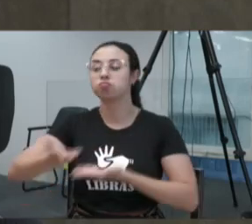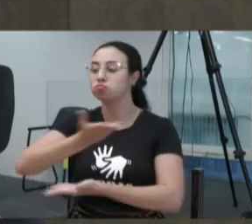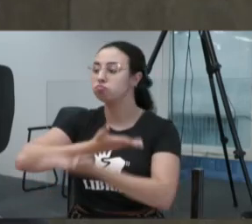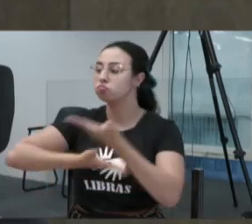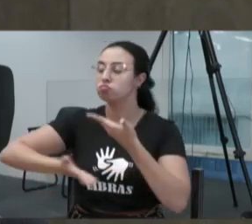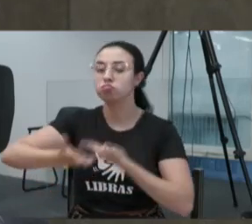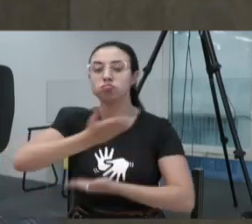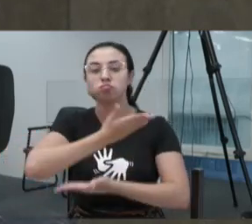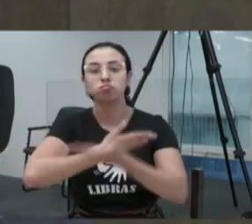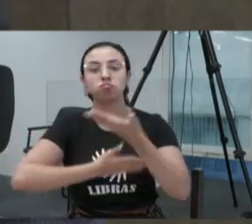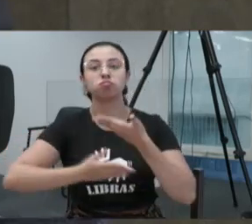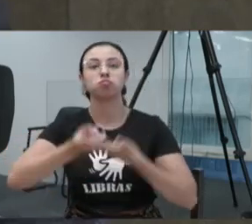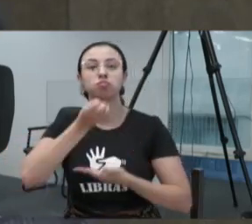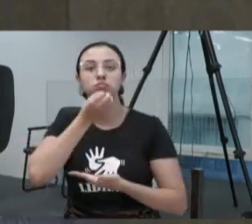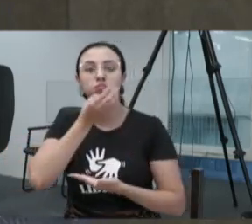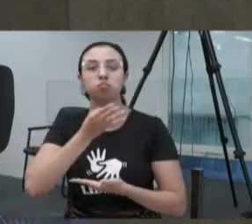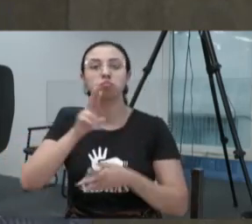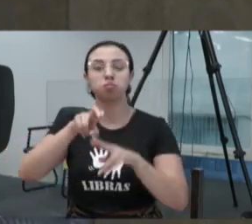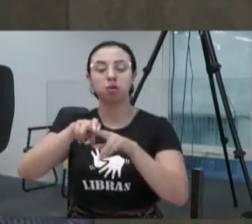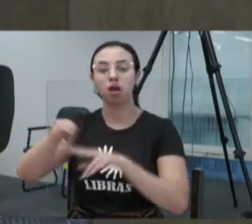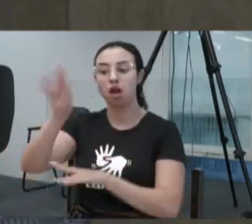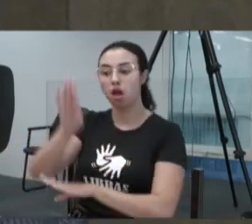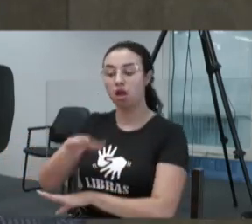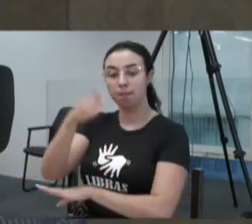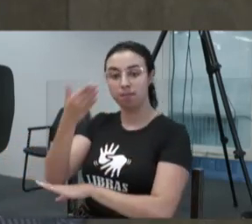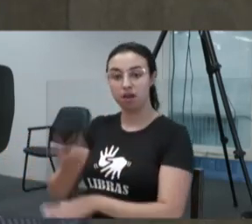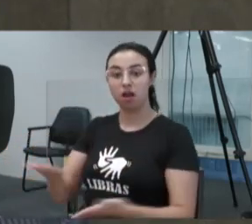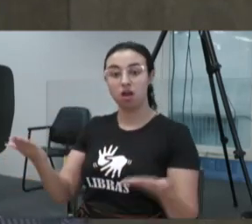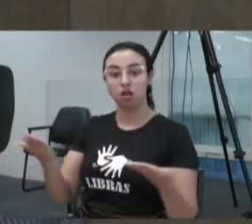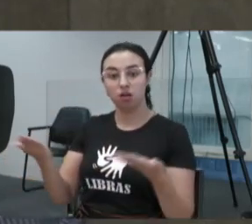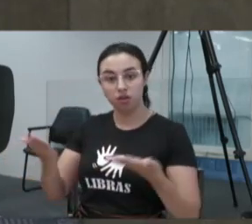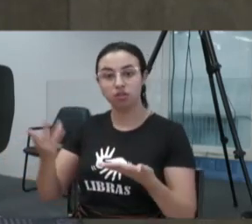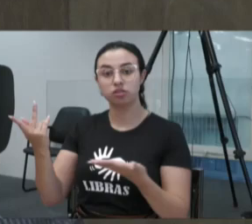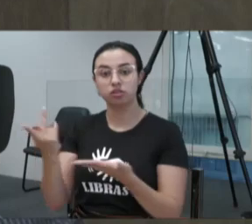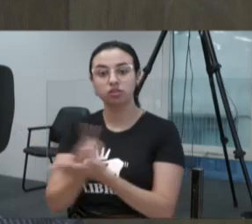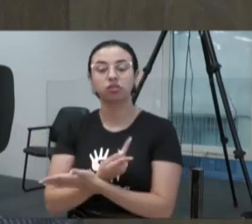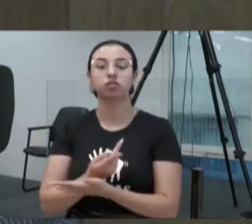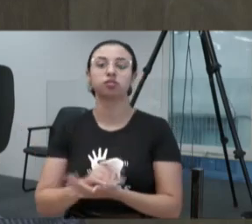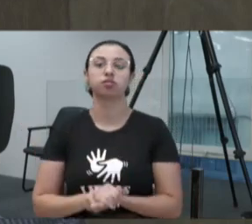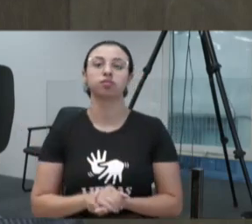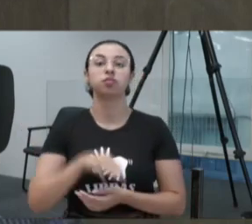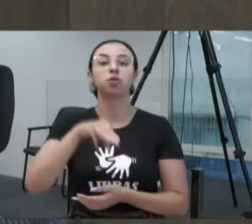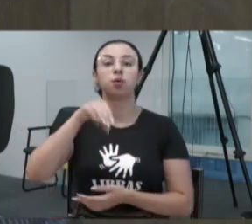as justas homenagens que acontecerão nesta casa, as moções